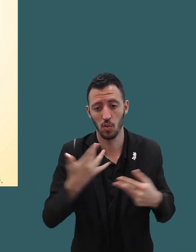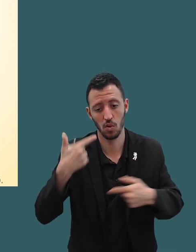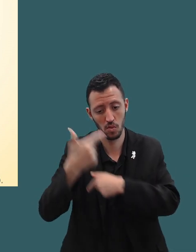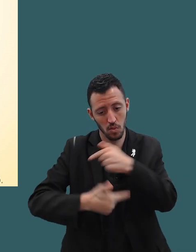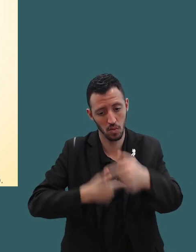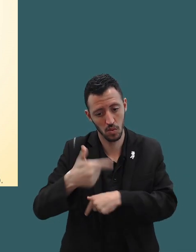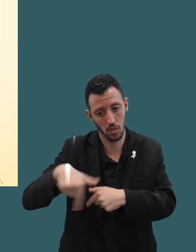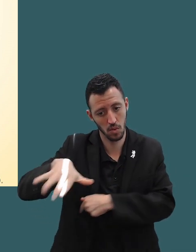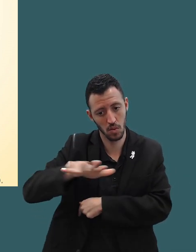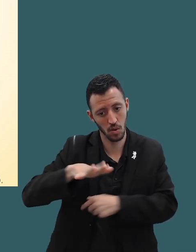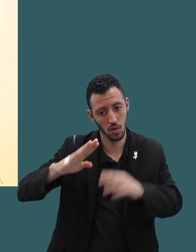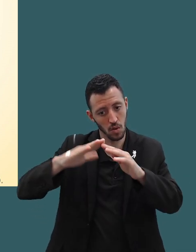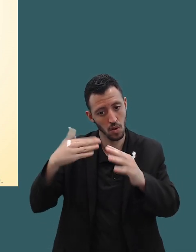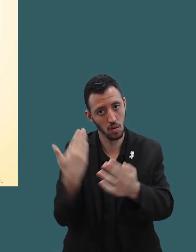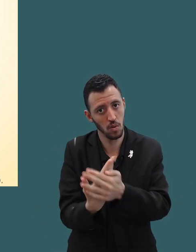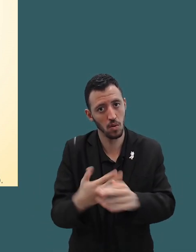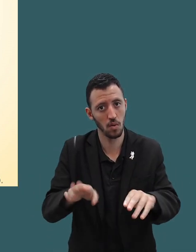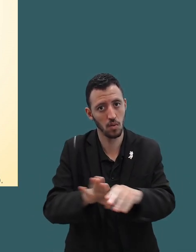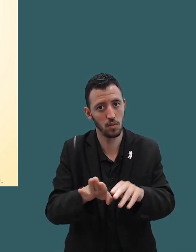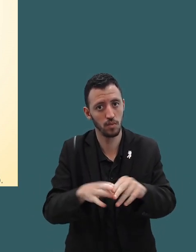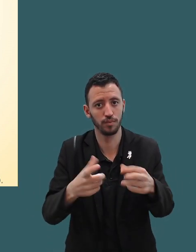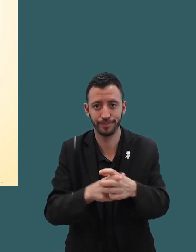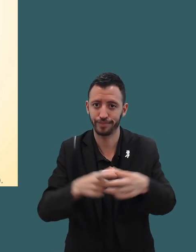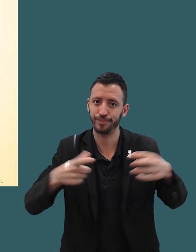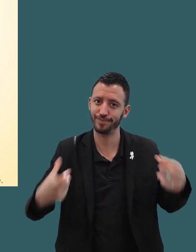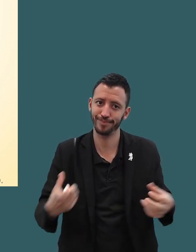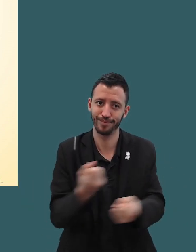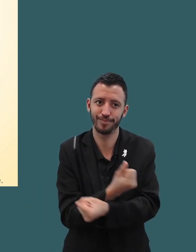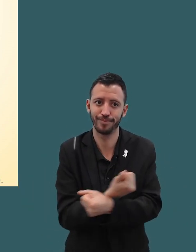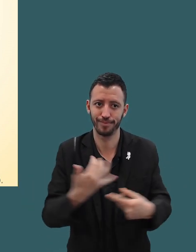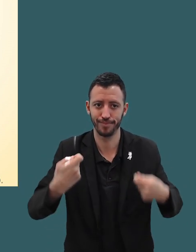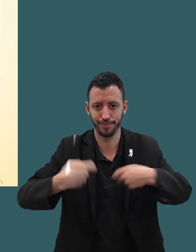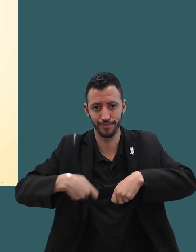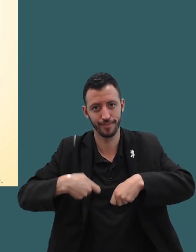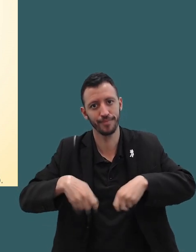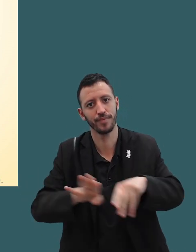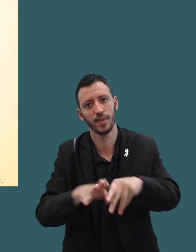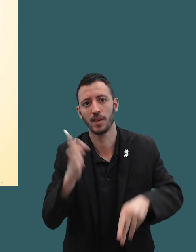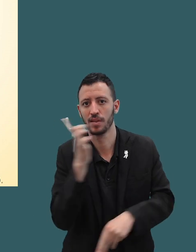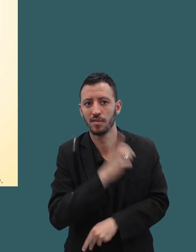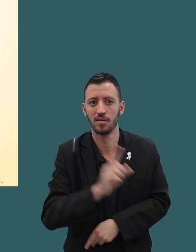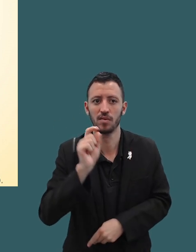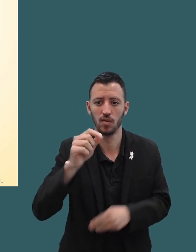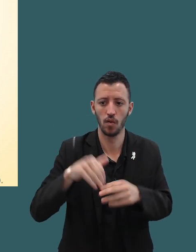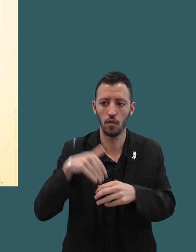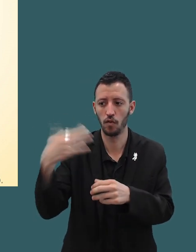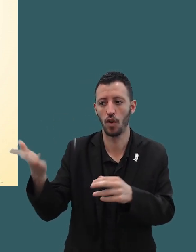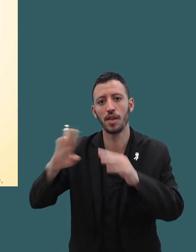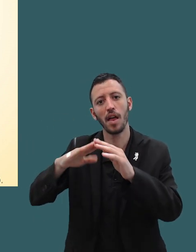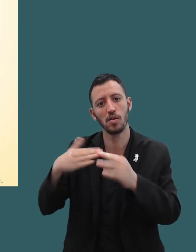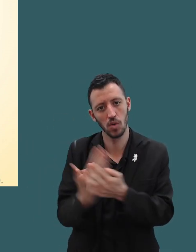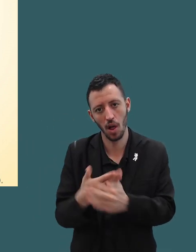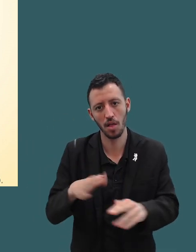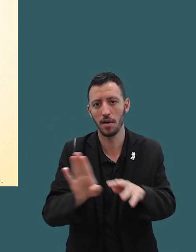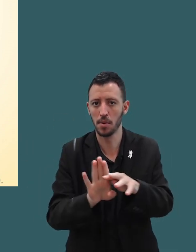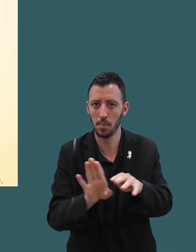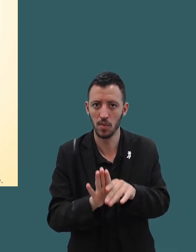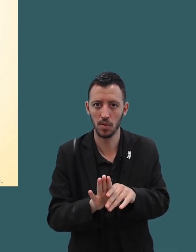trabalho no ambiente escolar, mas também aumentar em muito o que a gente já realiza também fora da escola. Então,